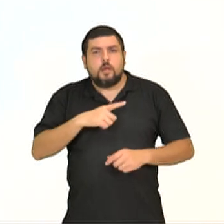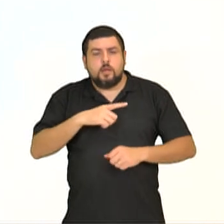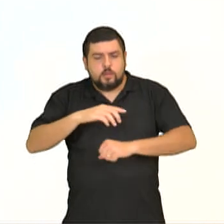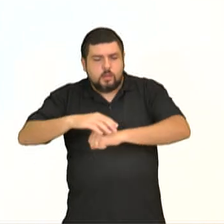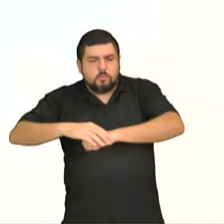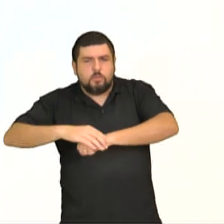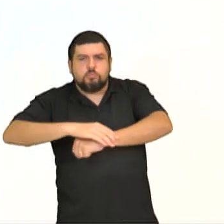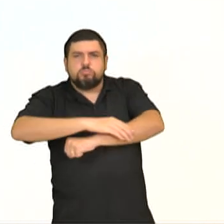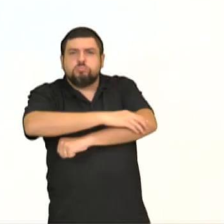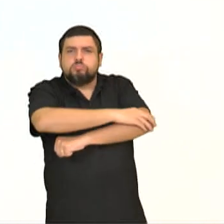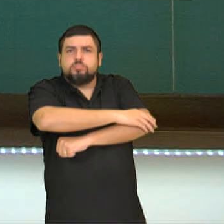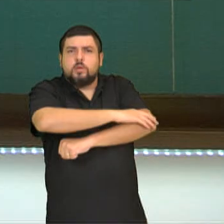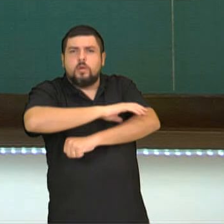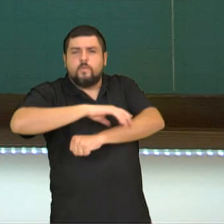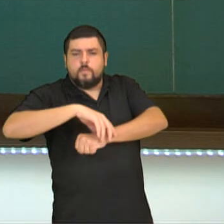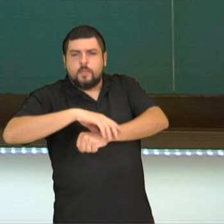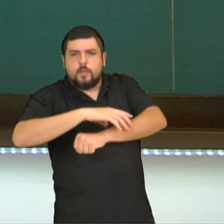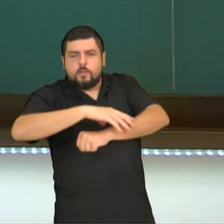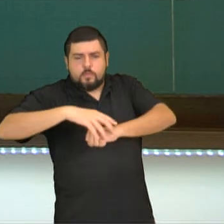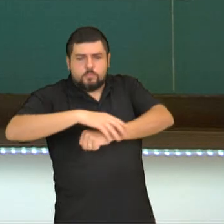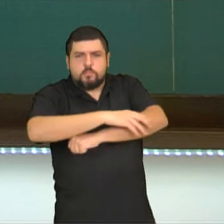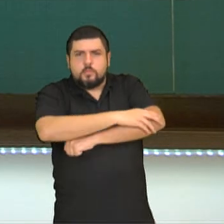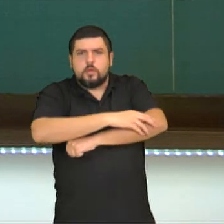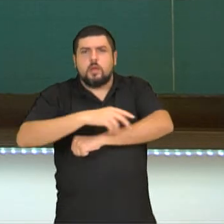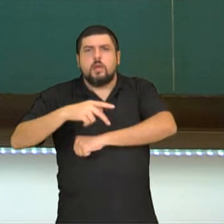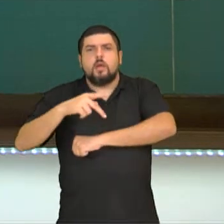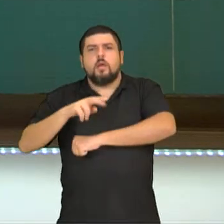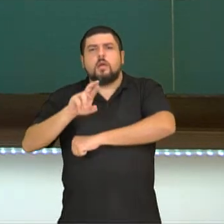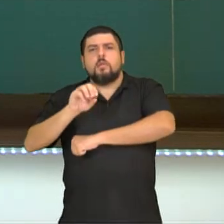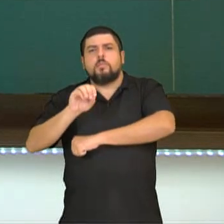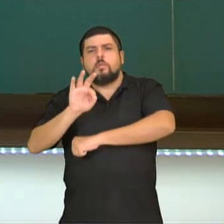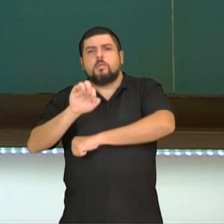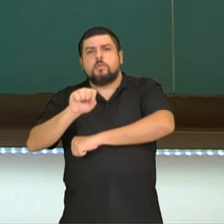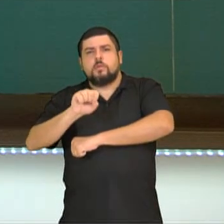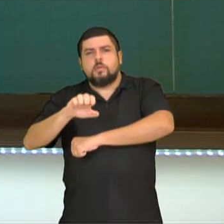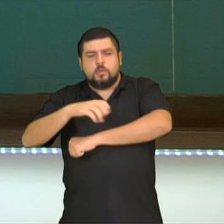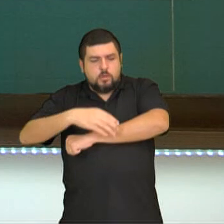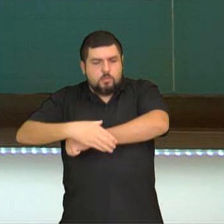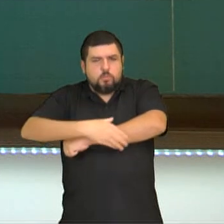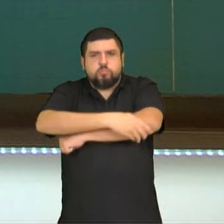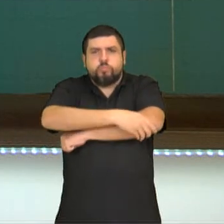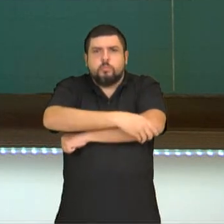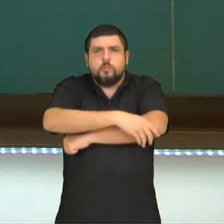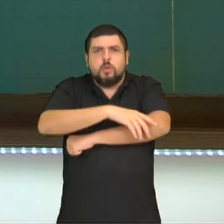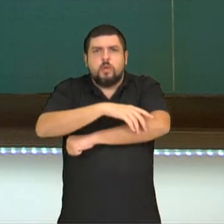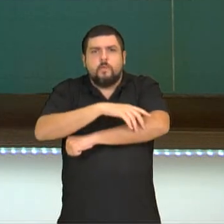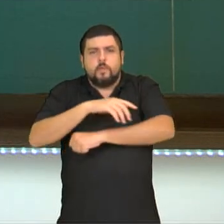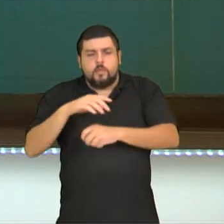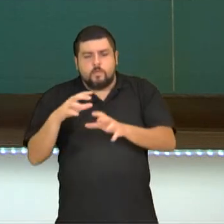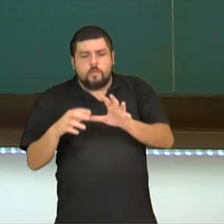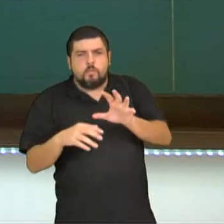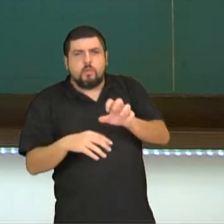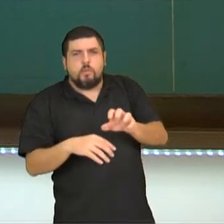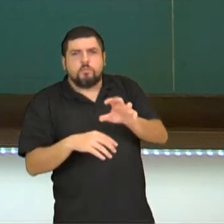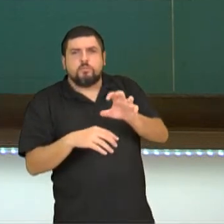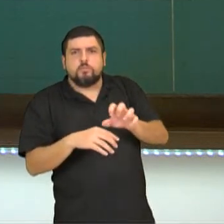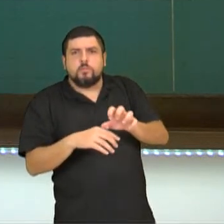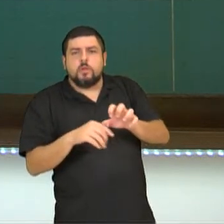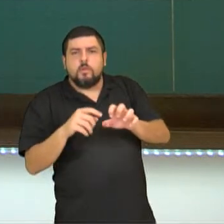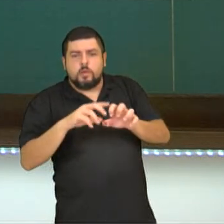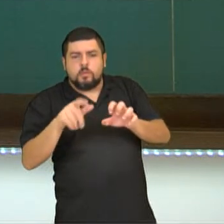aparelho aqui que vai encaixar aqui, né, uma prótese, desculpe, uma prótese que encaixa, e ela é a nossa atual